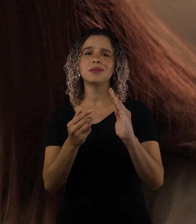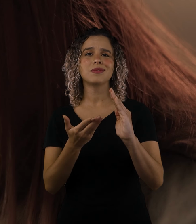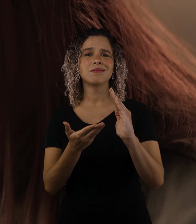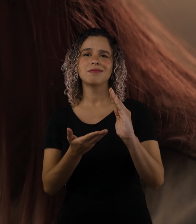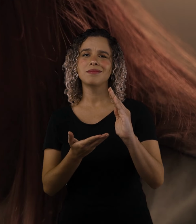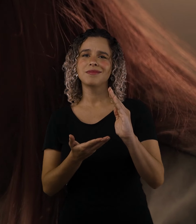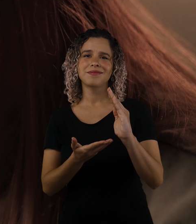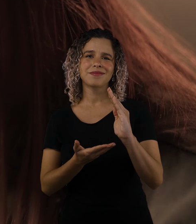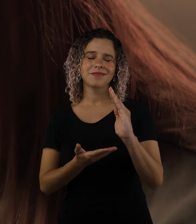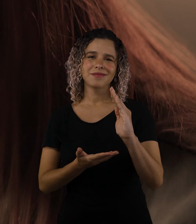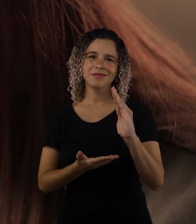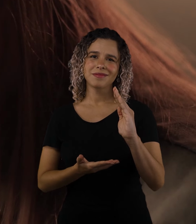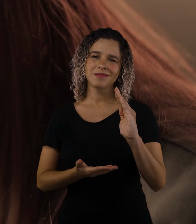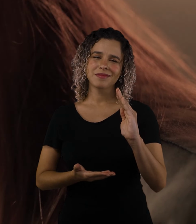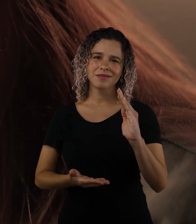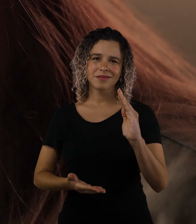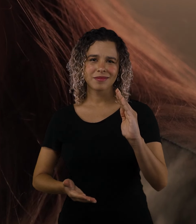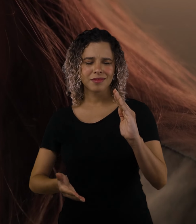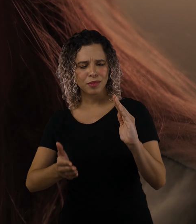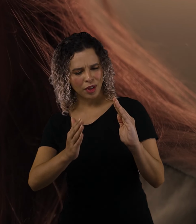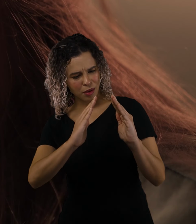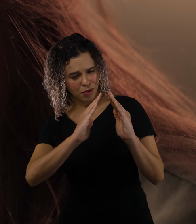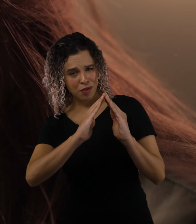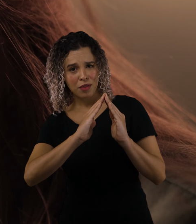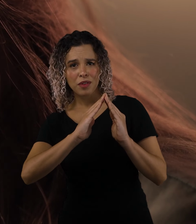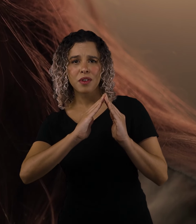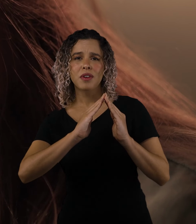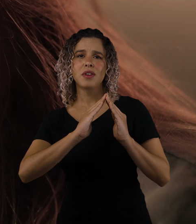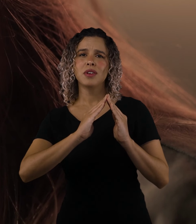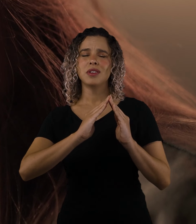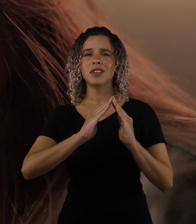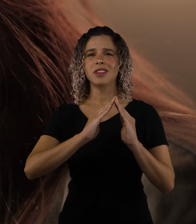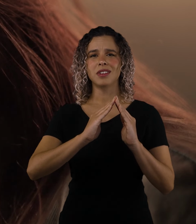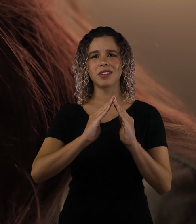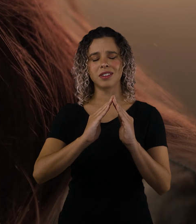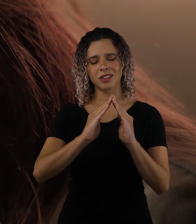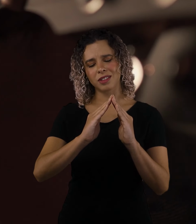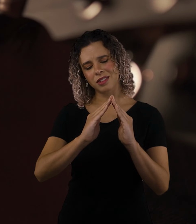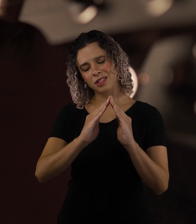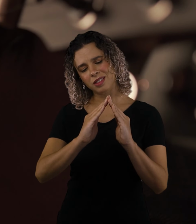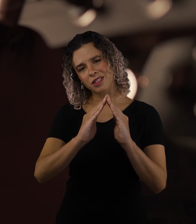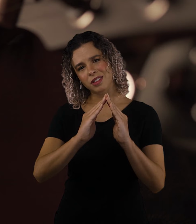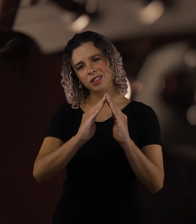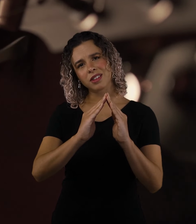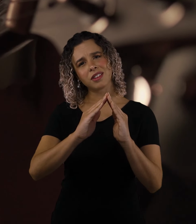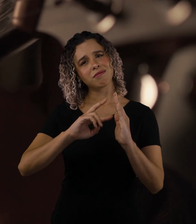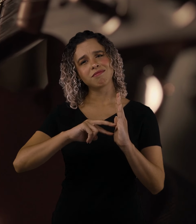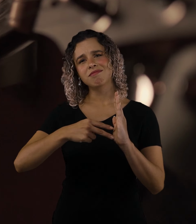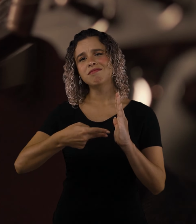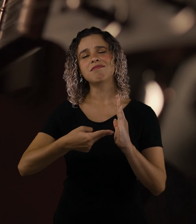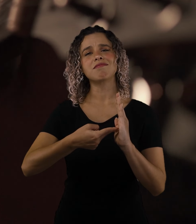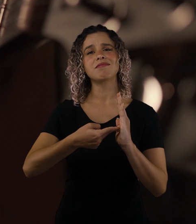Fecho os olhos. Uma mecha de cabelo cai na lateral do meu rosto. Meus dedos nas casas do violão. Detalhe dos